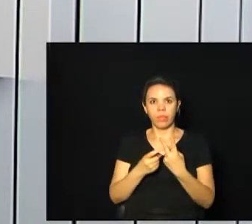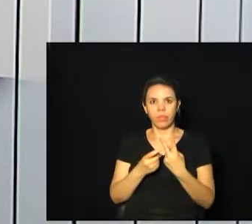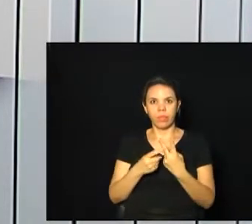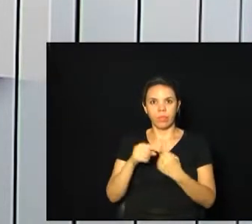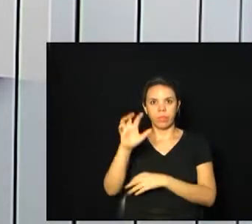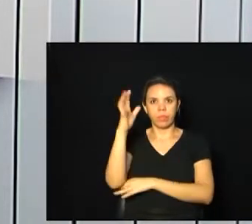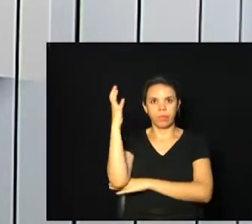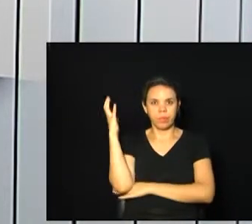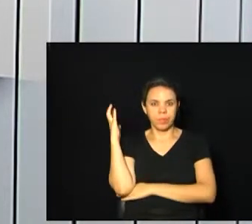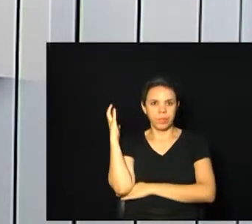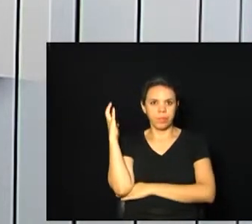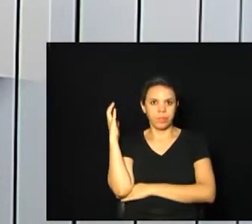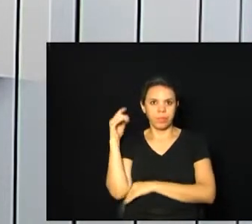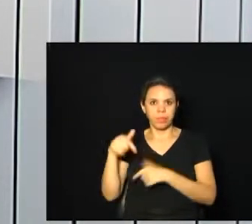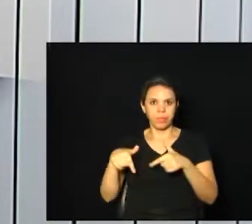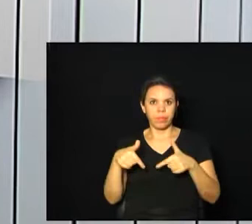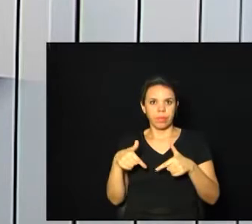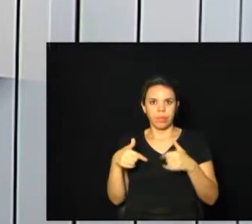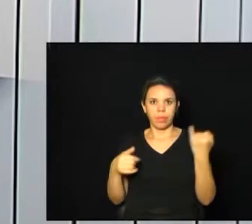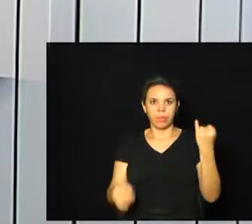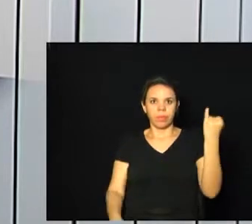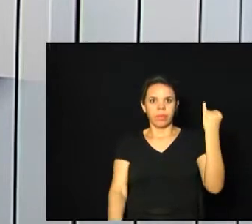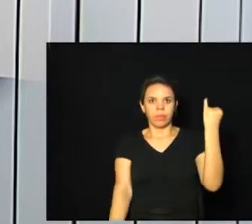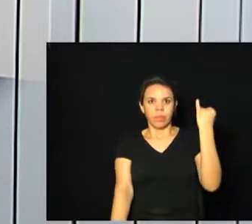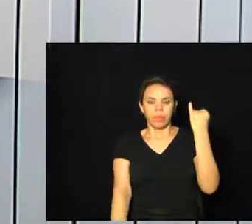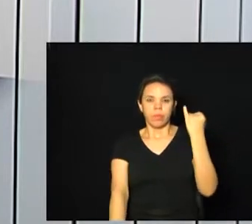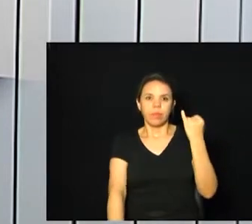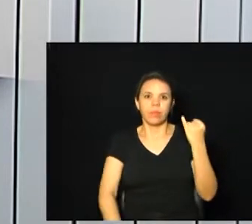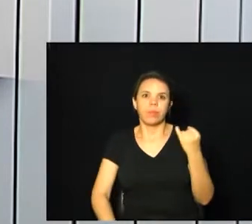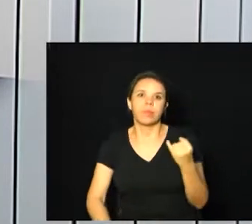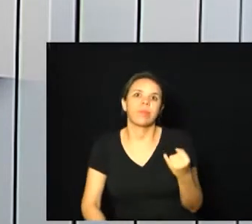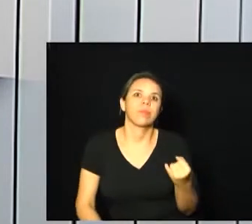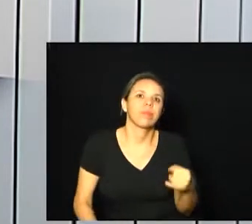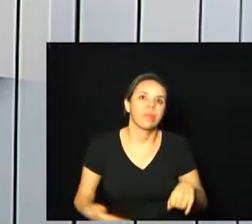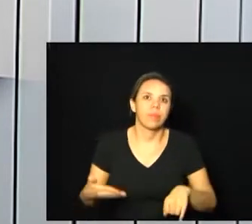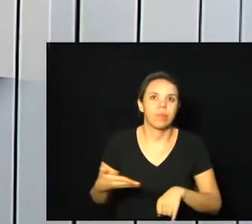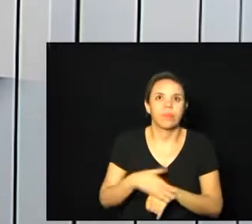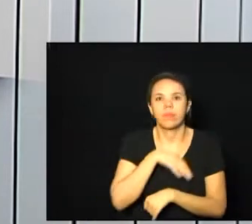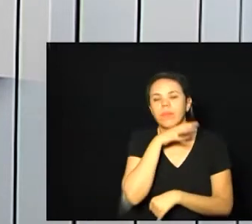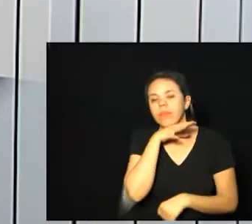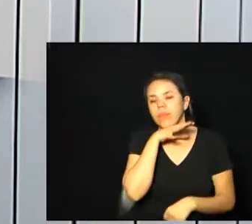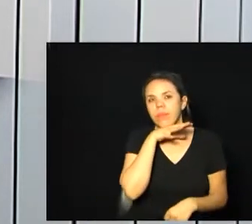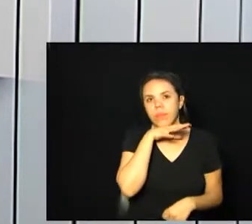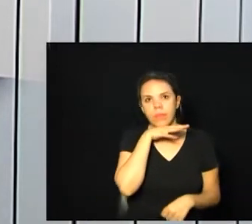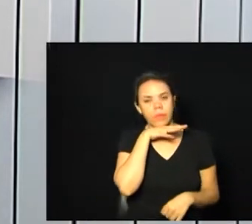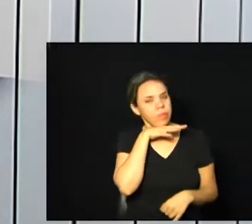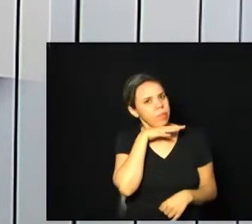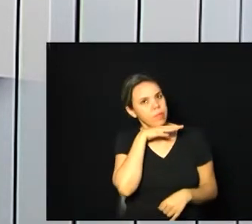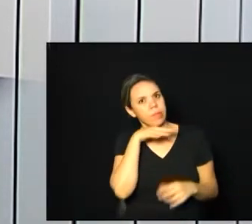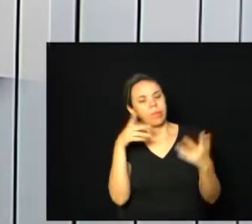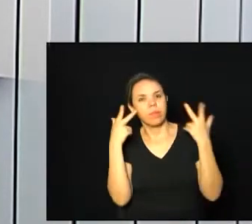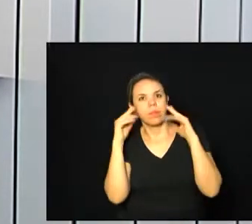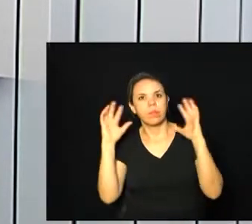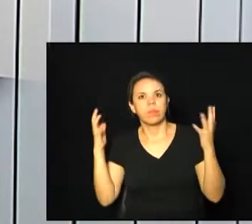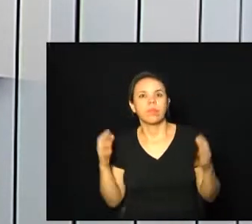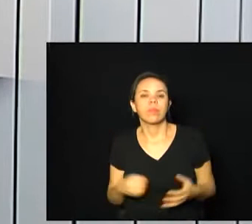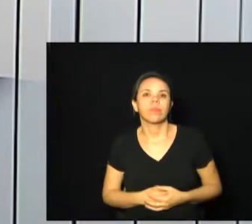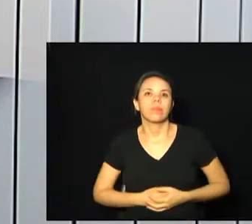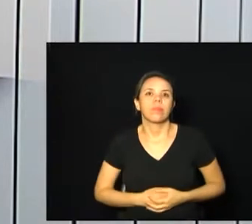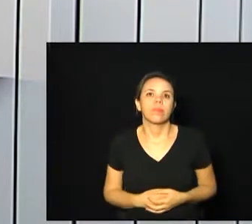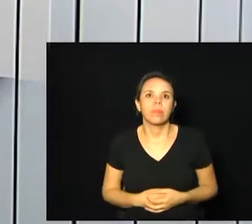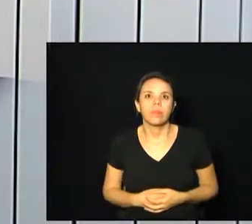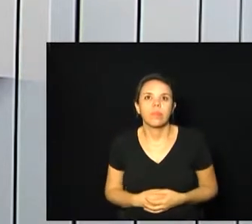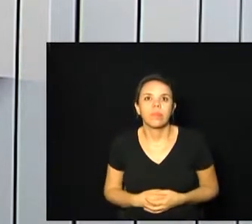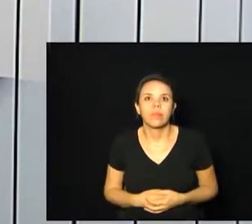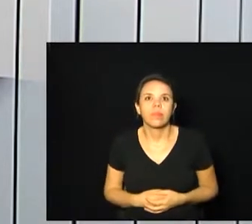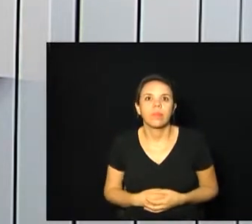do Jequitibás, neste trabalho importante, então, de reinserção dos animais à natureza. Olha só,